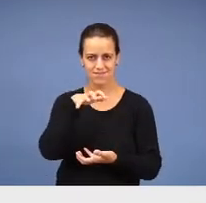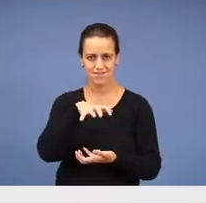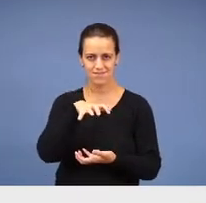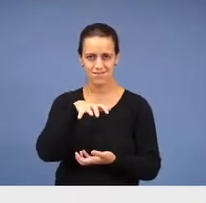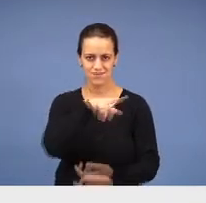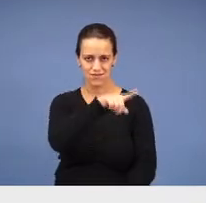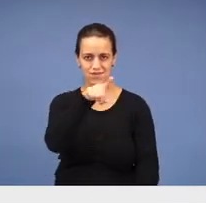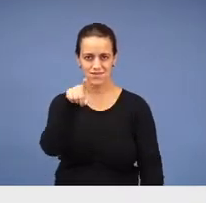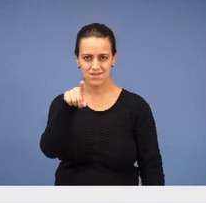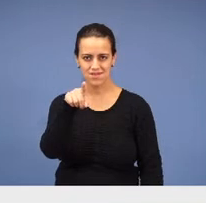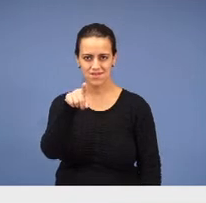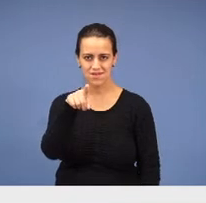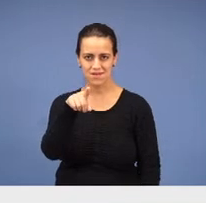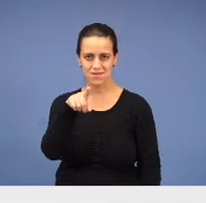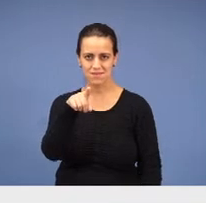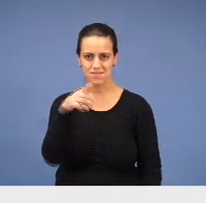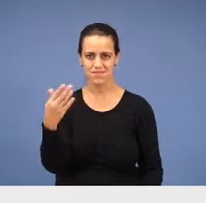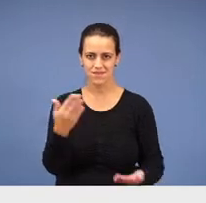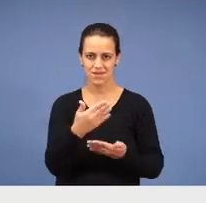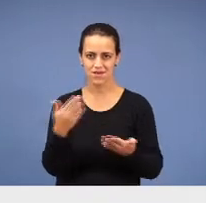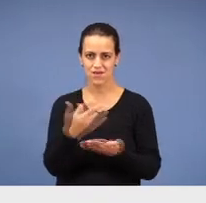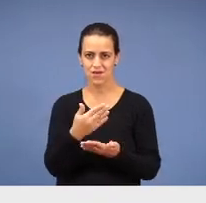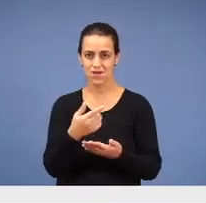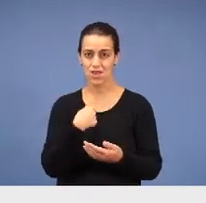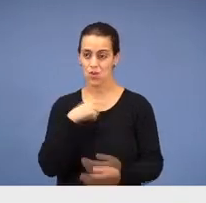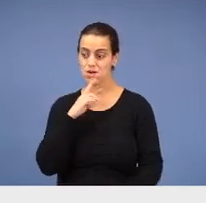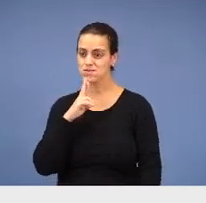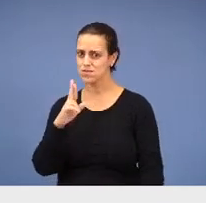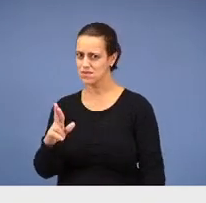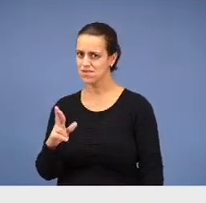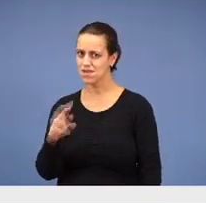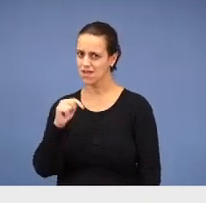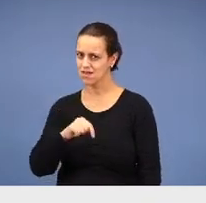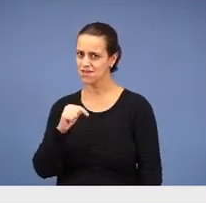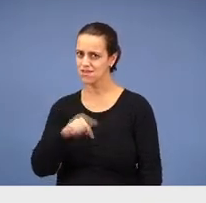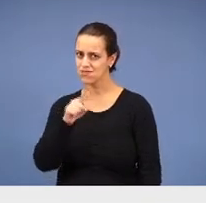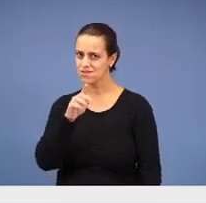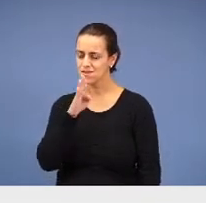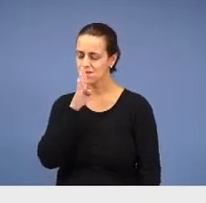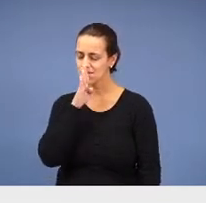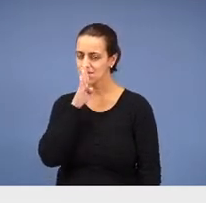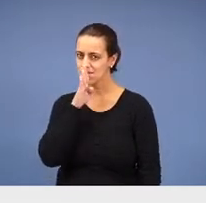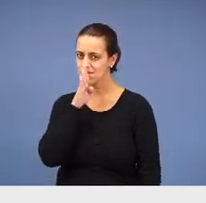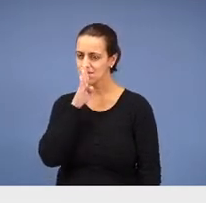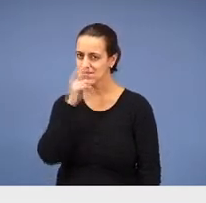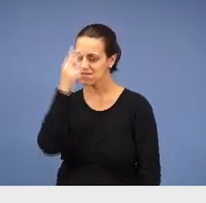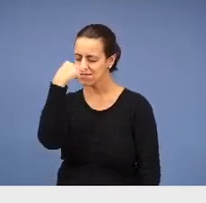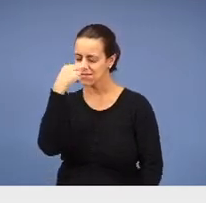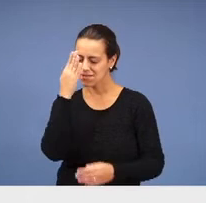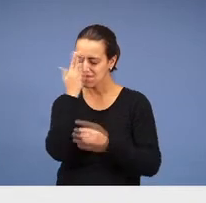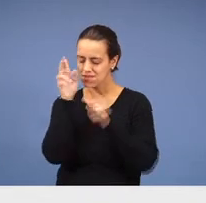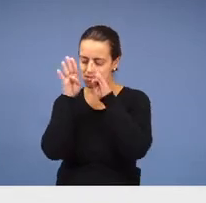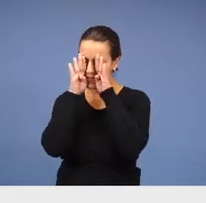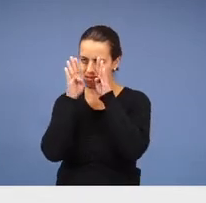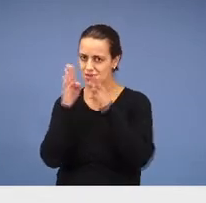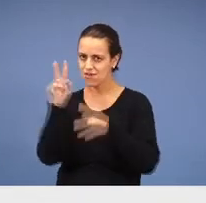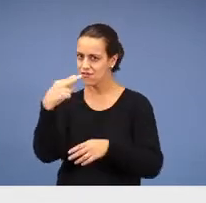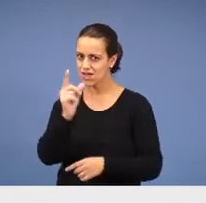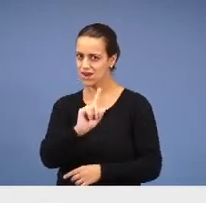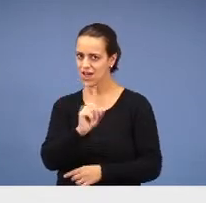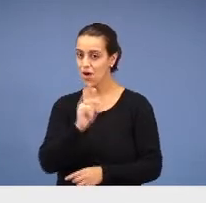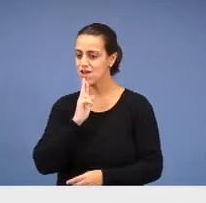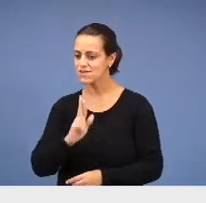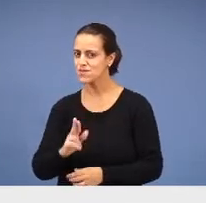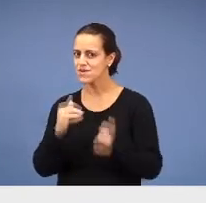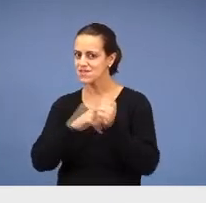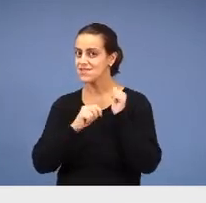os ouvidos. Para depois, porque eu vou responder para os irmãos aqui. É uma bênção para eles aqui, que eles não estão nas